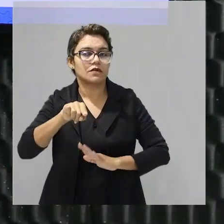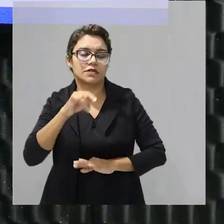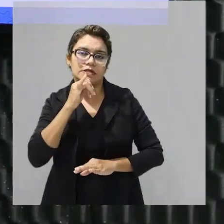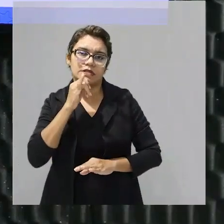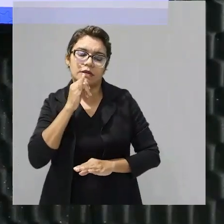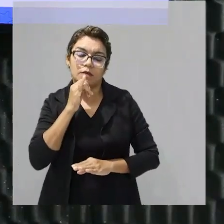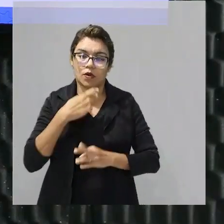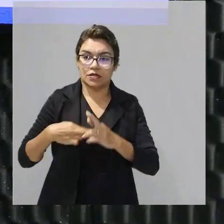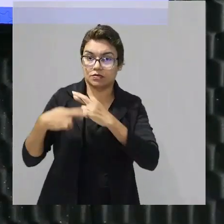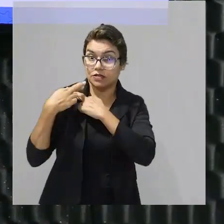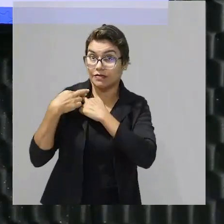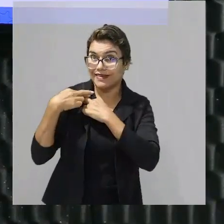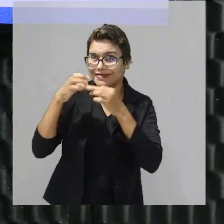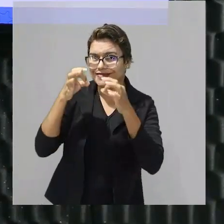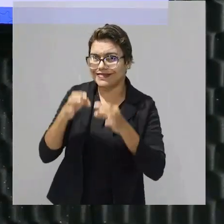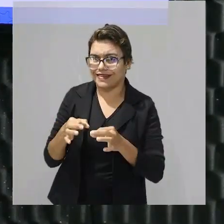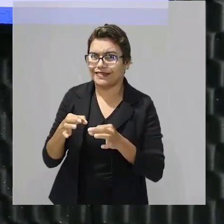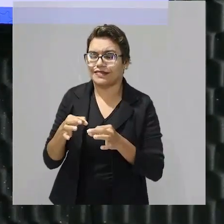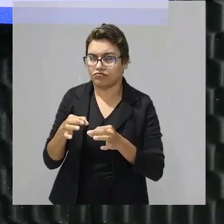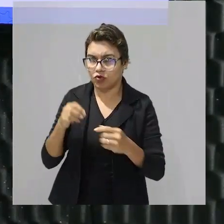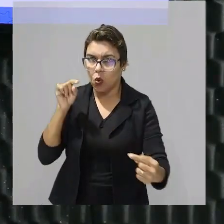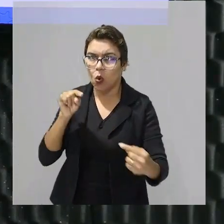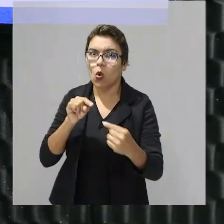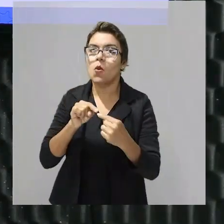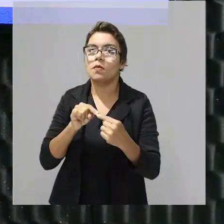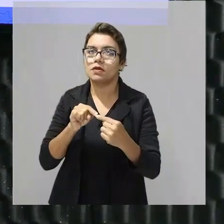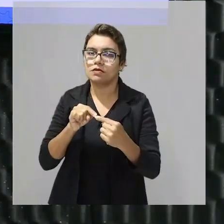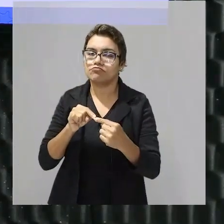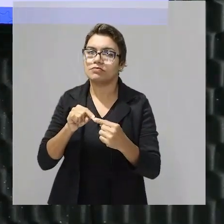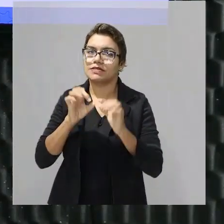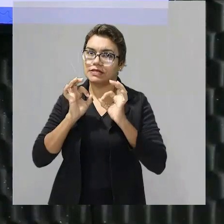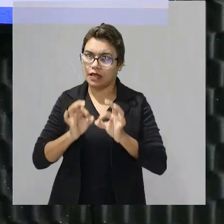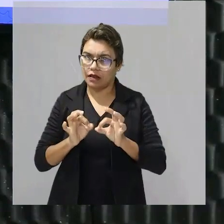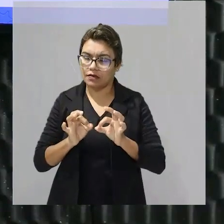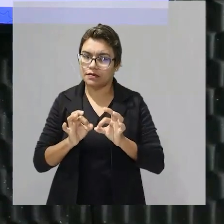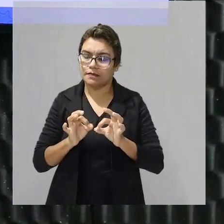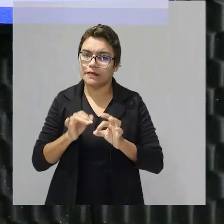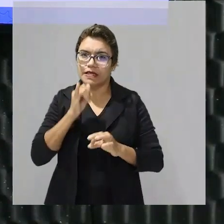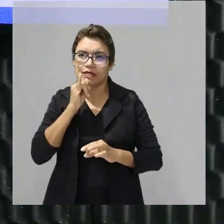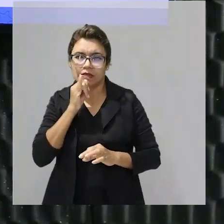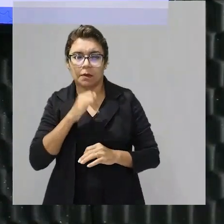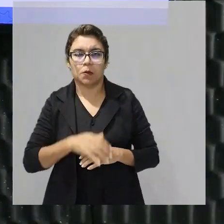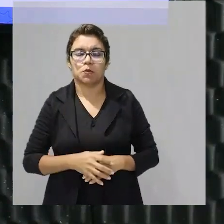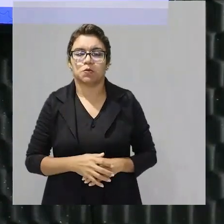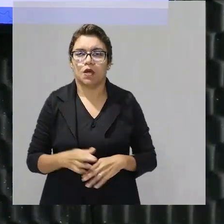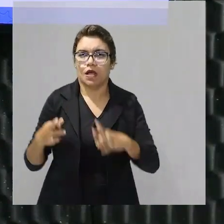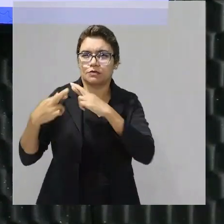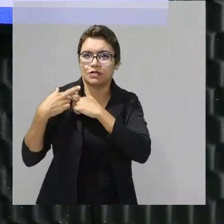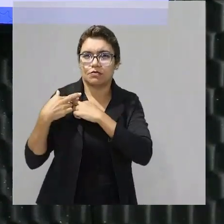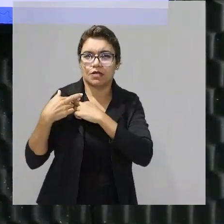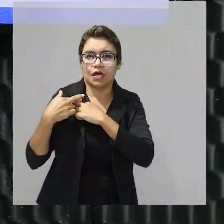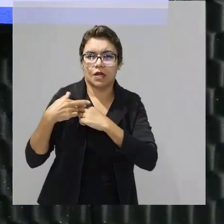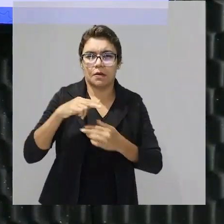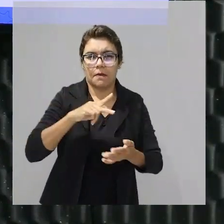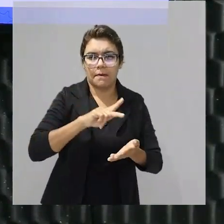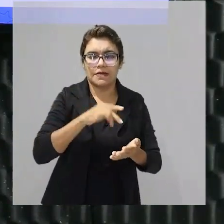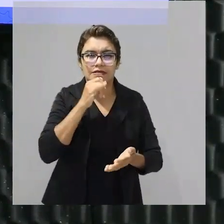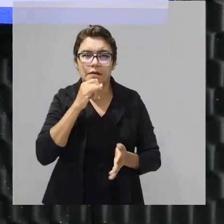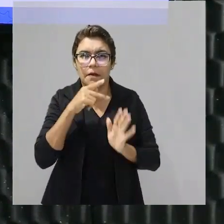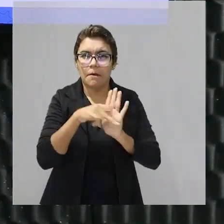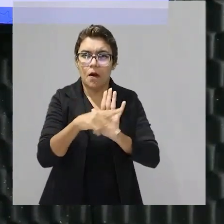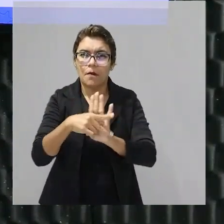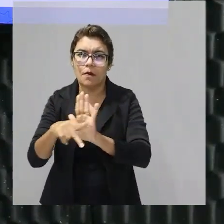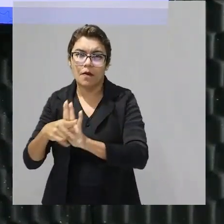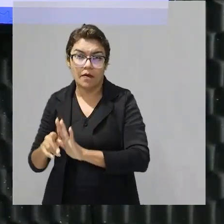você ir estudando qual é o órgão responsável por cada situação, por cada problema. O que você pode ter